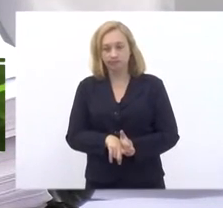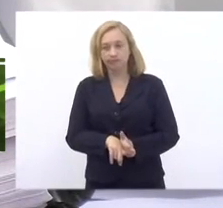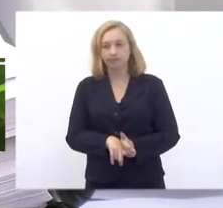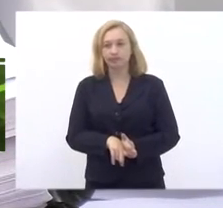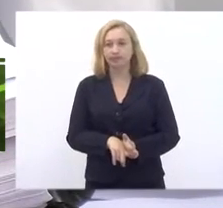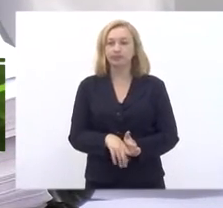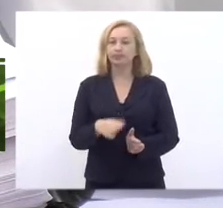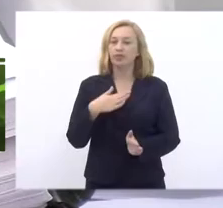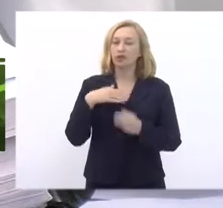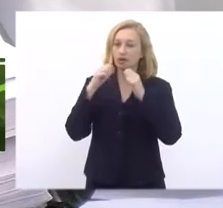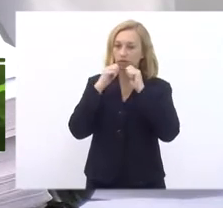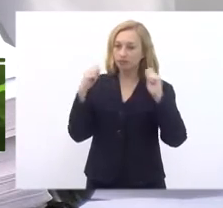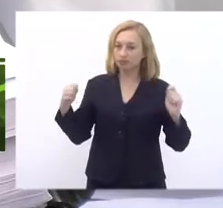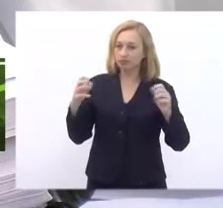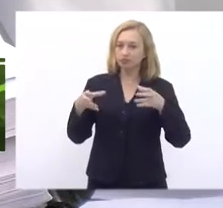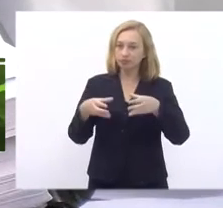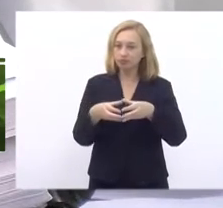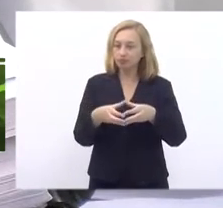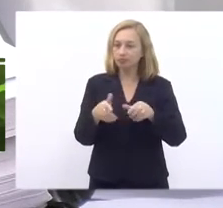com a minha assessoria